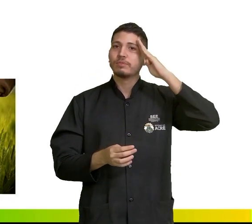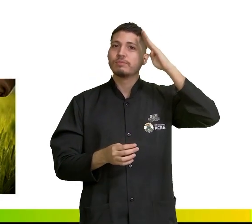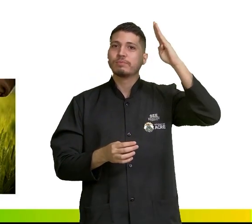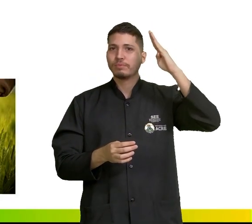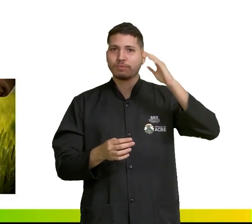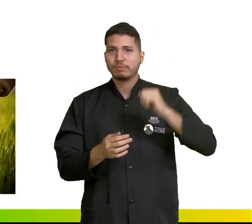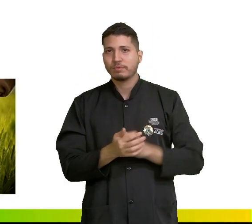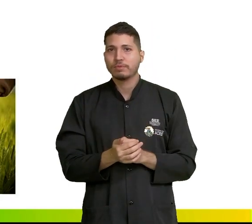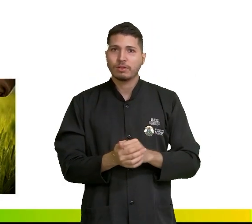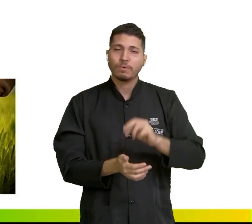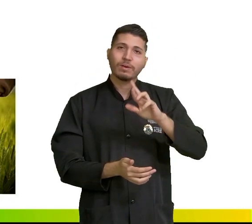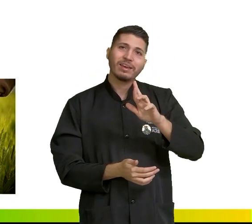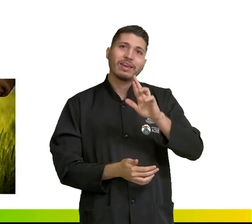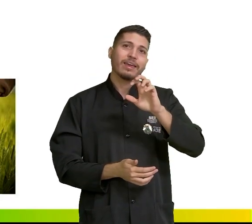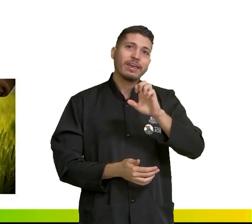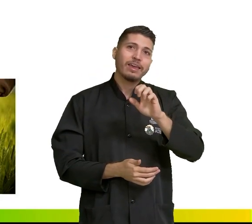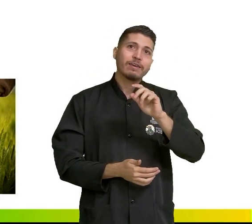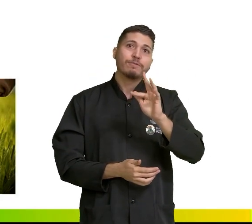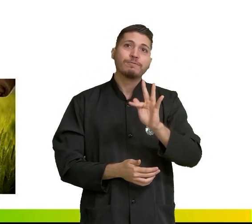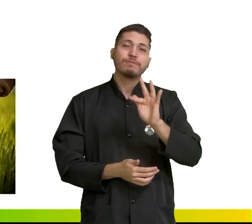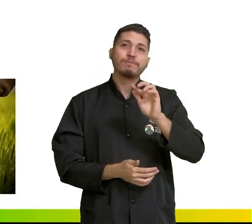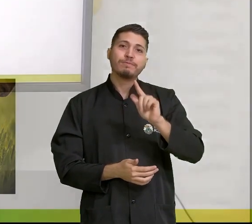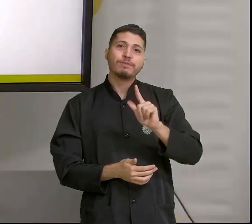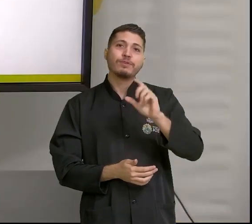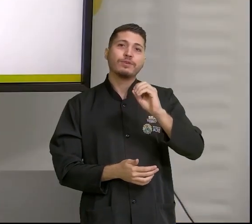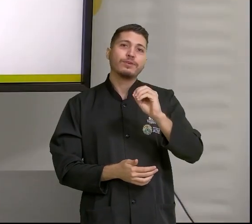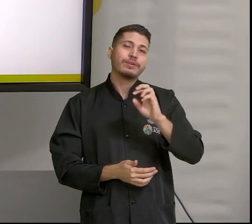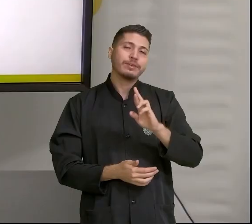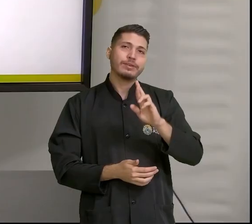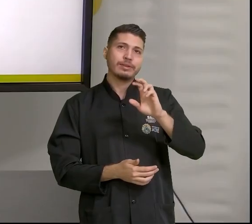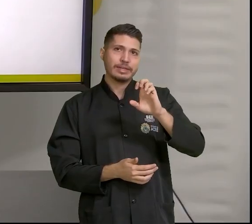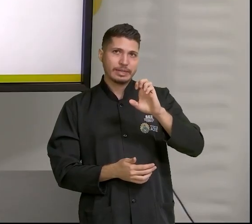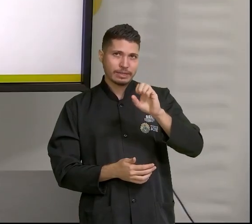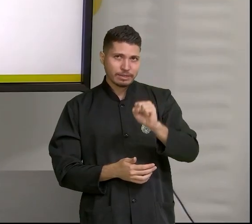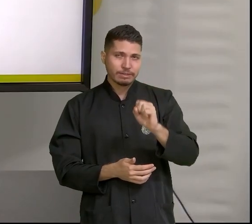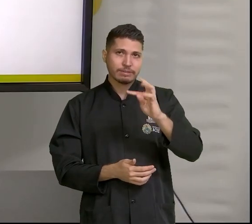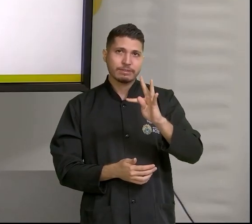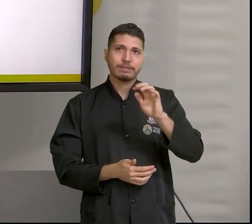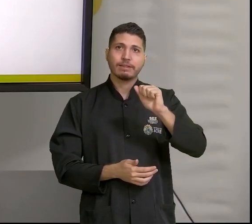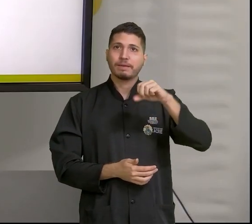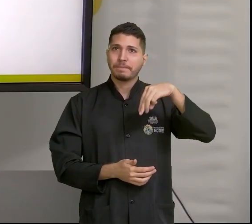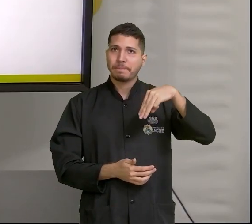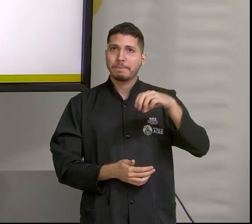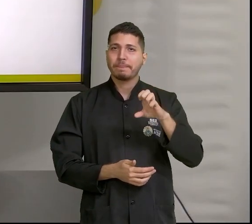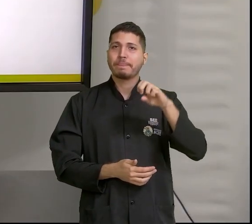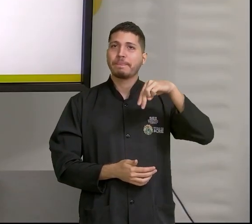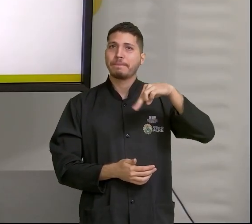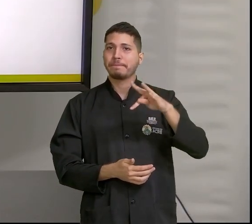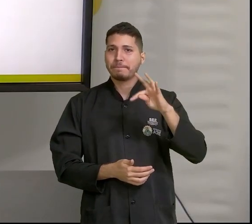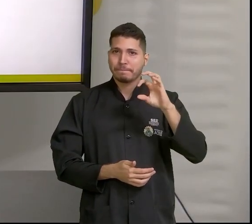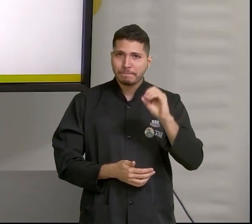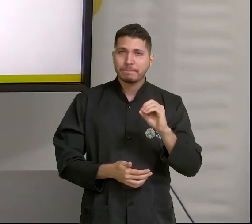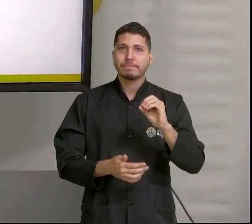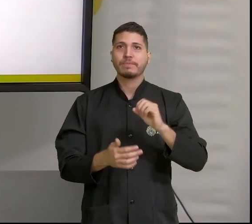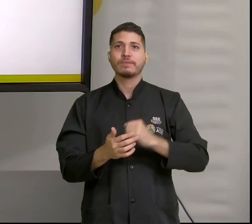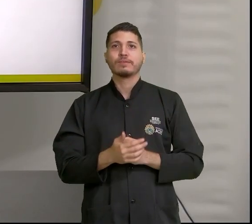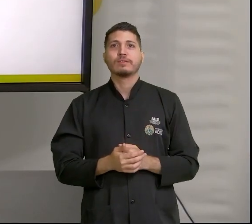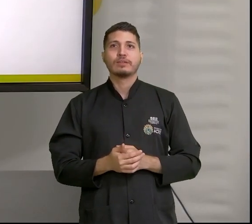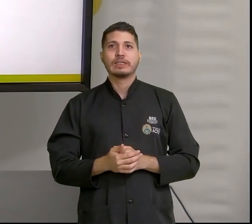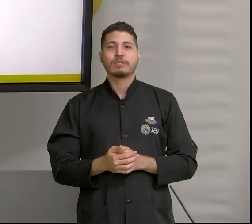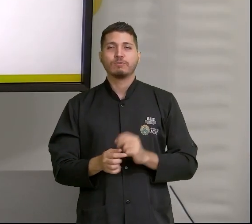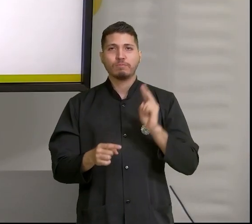o reflorestamento. A gente pode trabalhar também com a redução do consumo